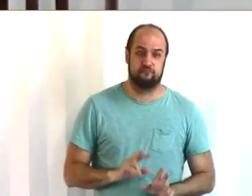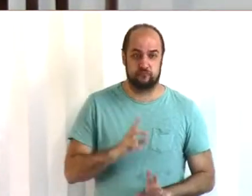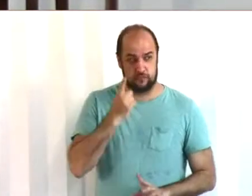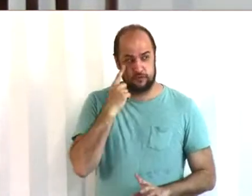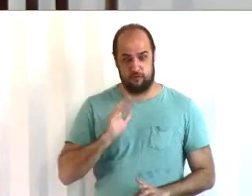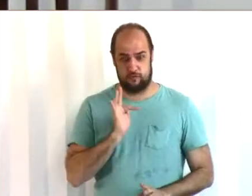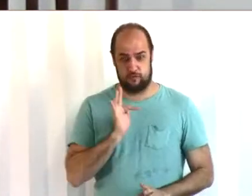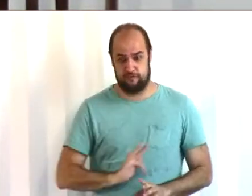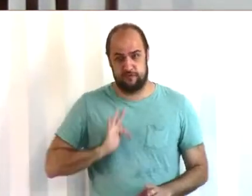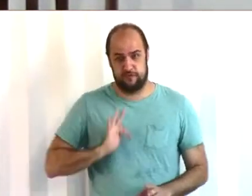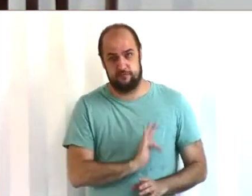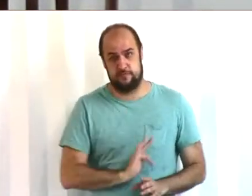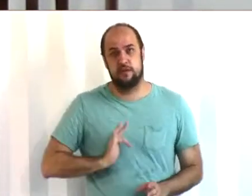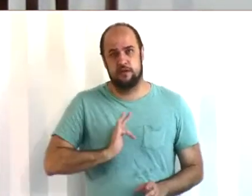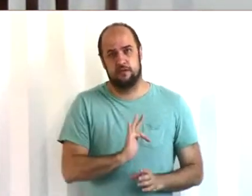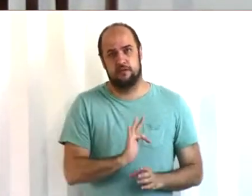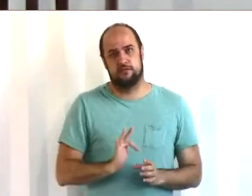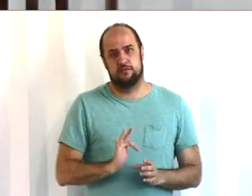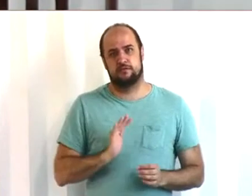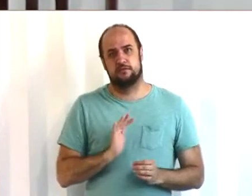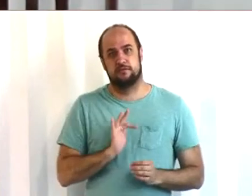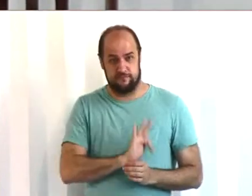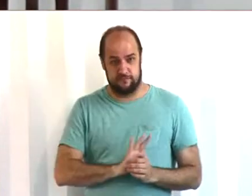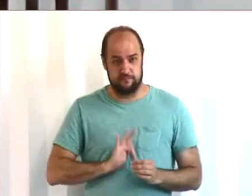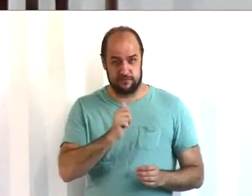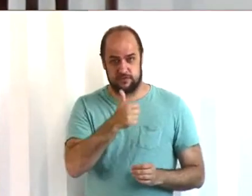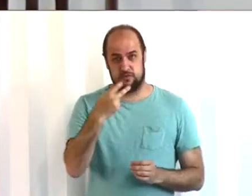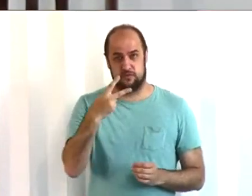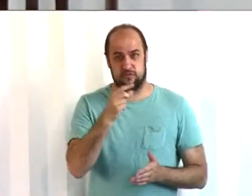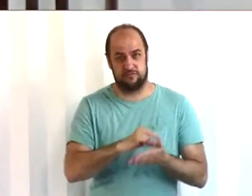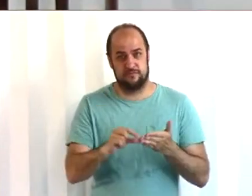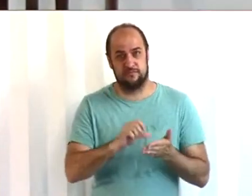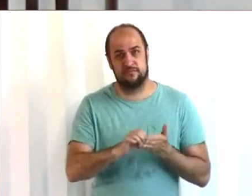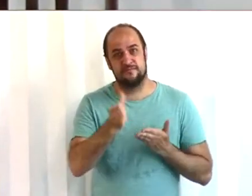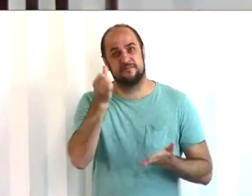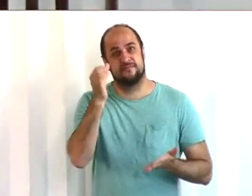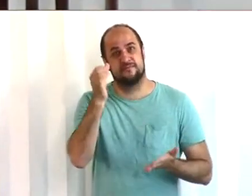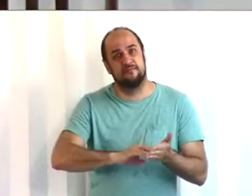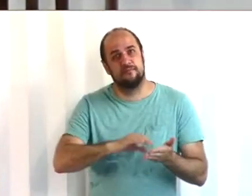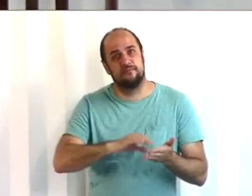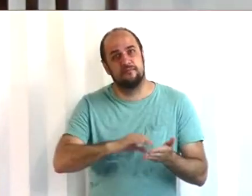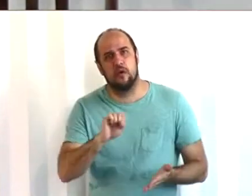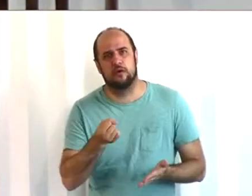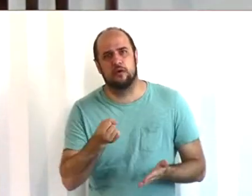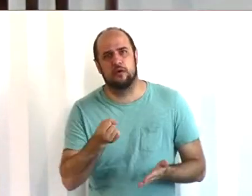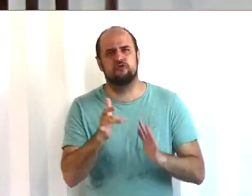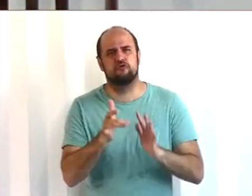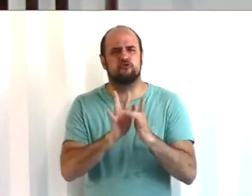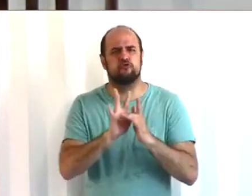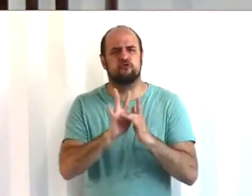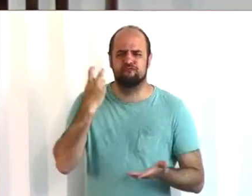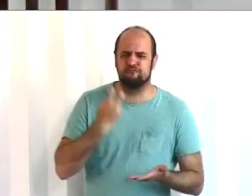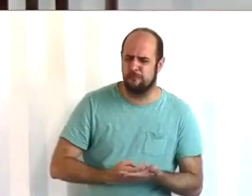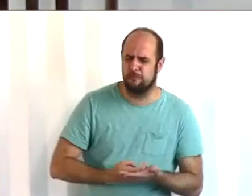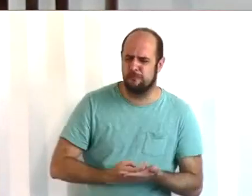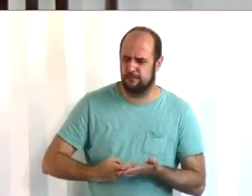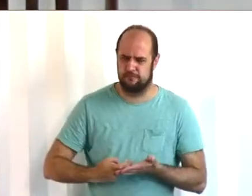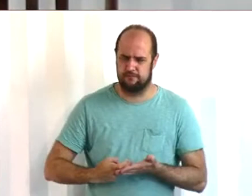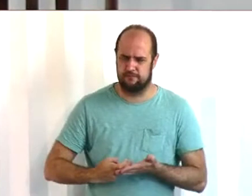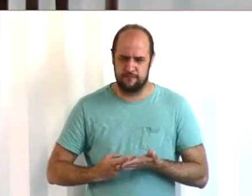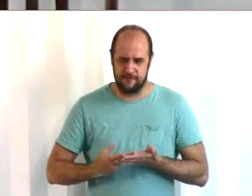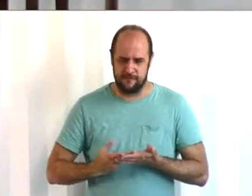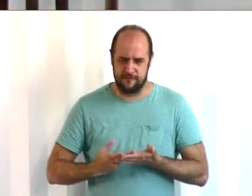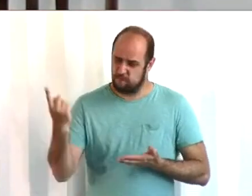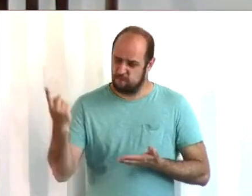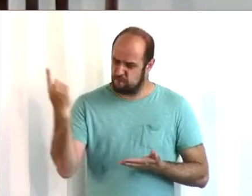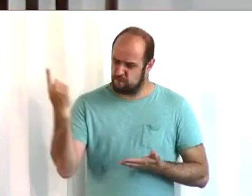nós pensamos na primeira parte de Filipenses 2, dos versículos 6 a 8, ele humilhou-se, ele manifestou-se na